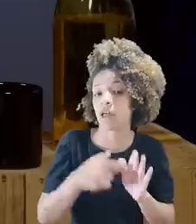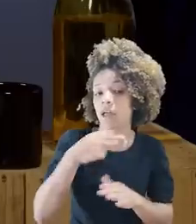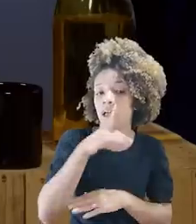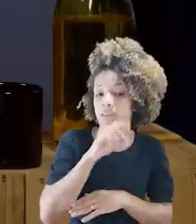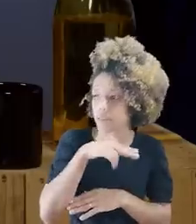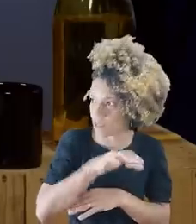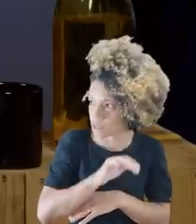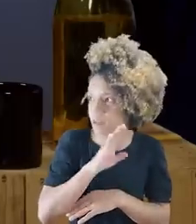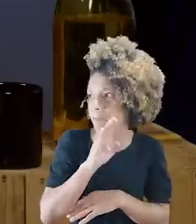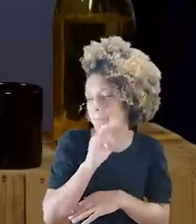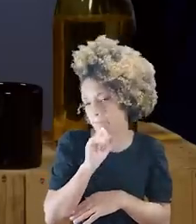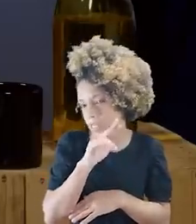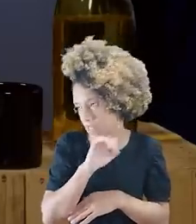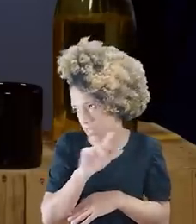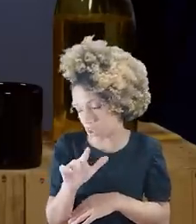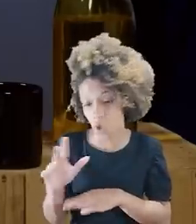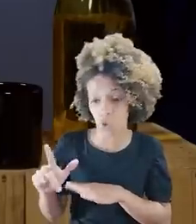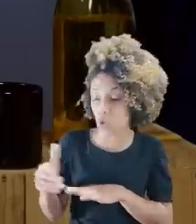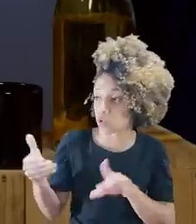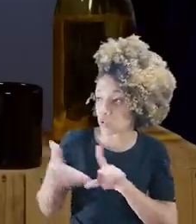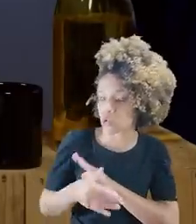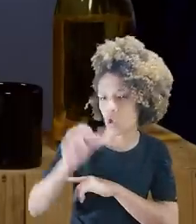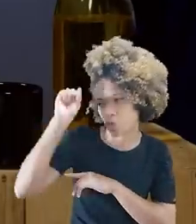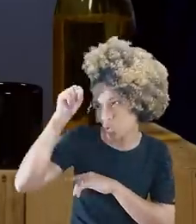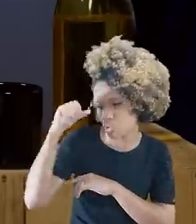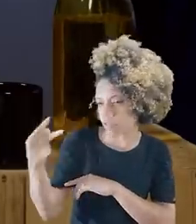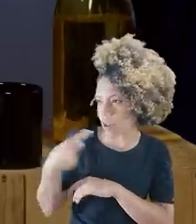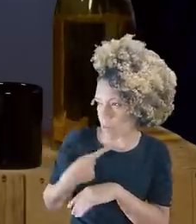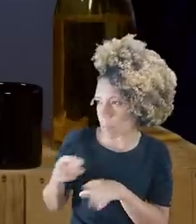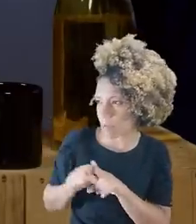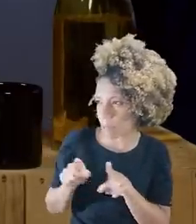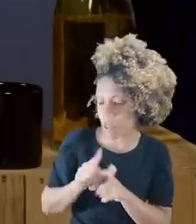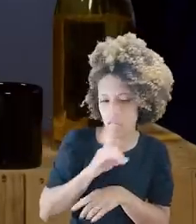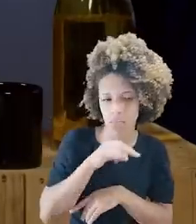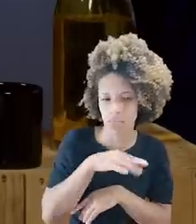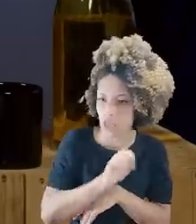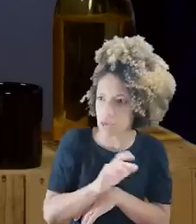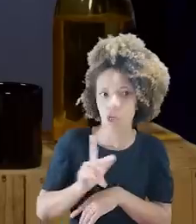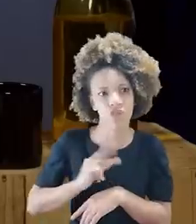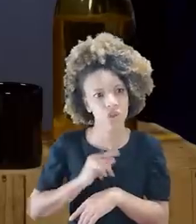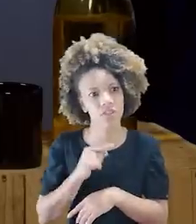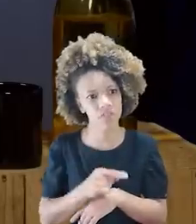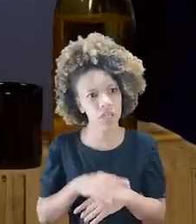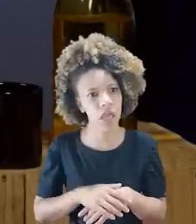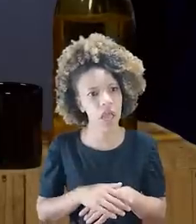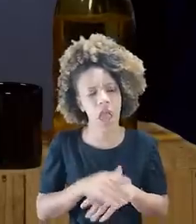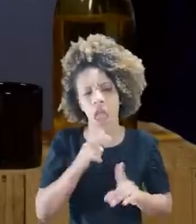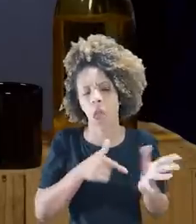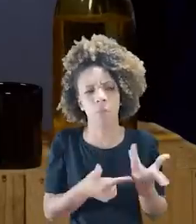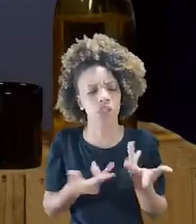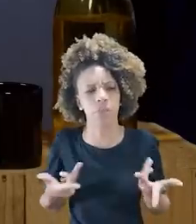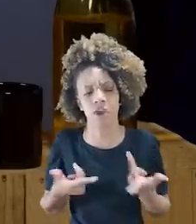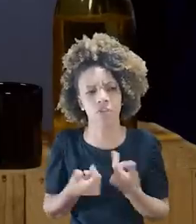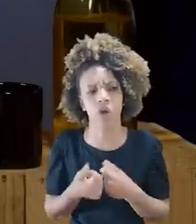vem meu trabalho conhece meu trabalho sabe eu dou minha alma né eu Nossa eu me entrego completamente e não foi diferente porque a gente tem isso também